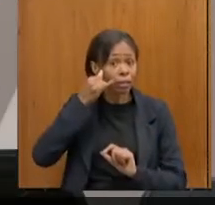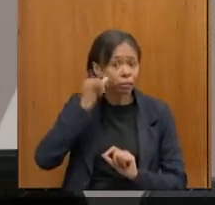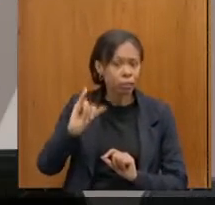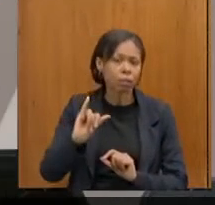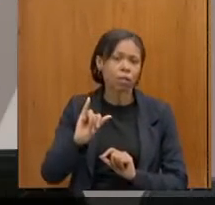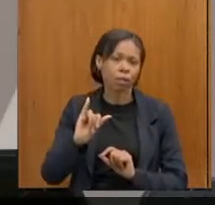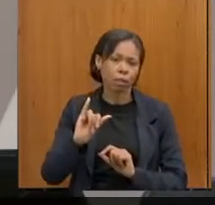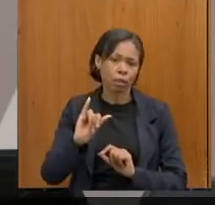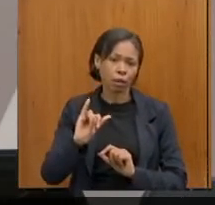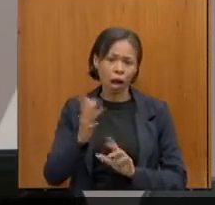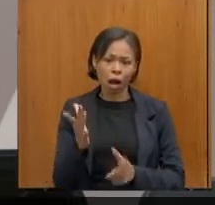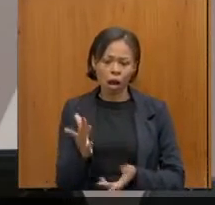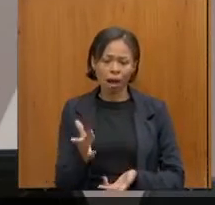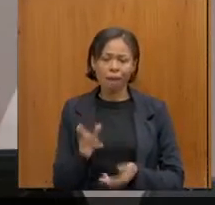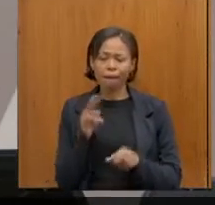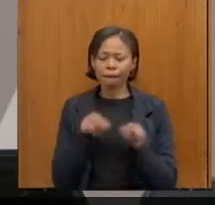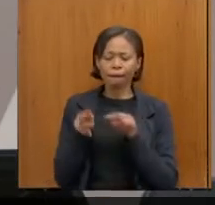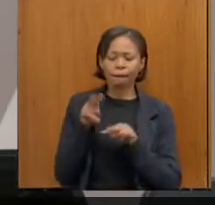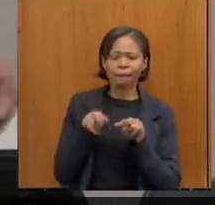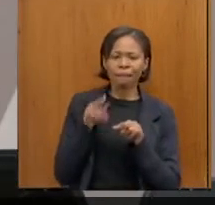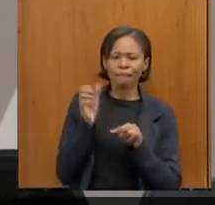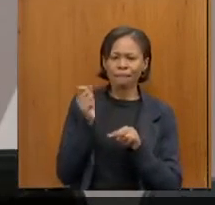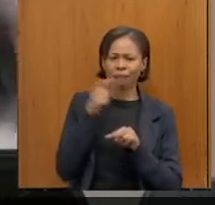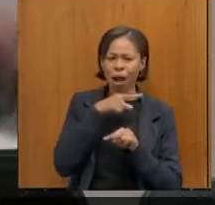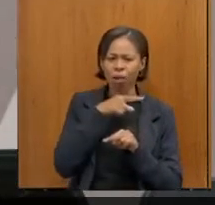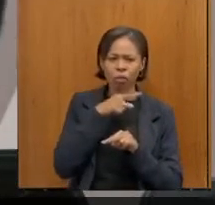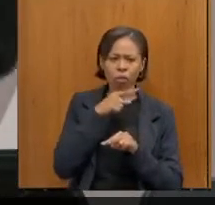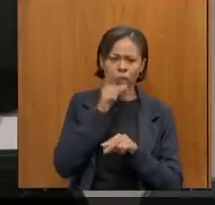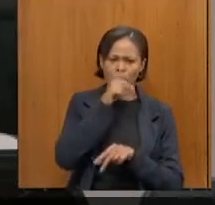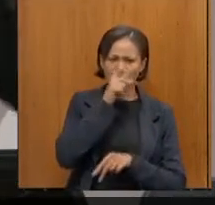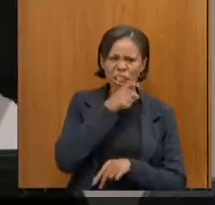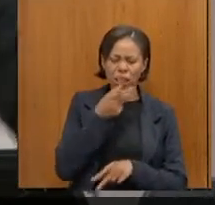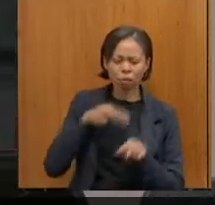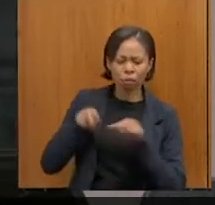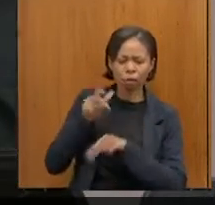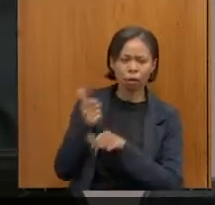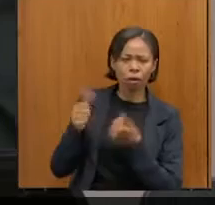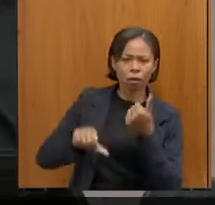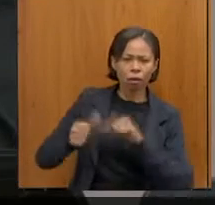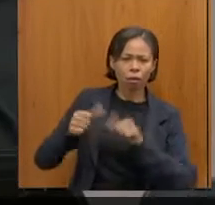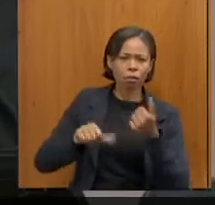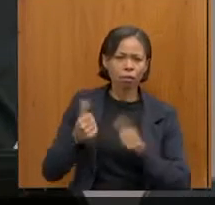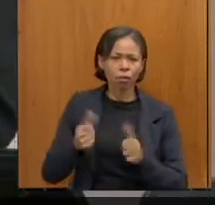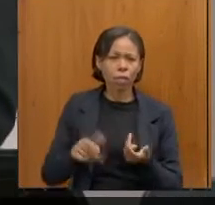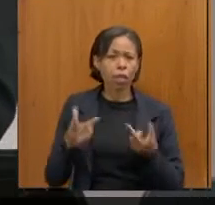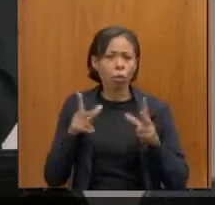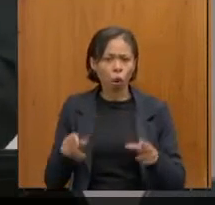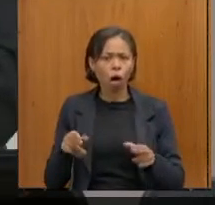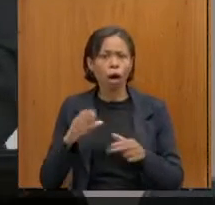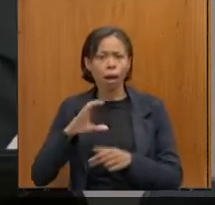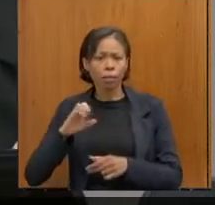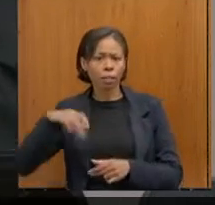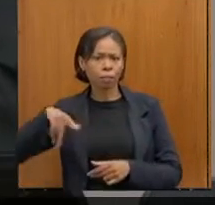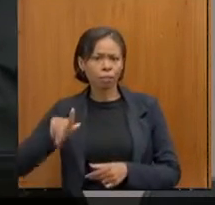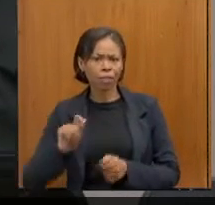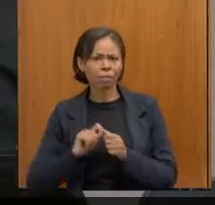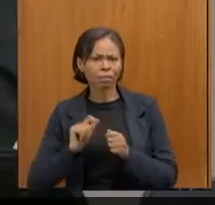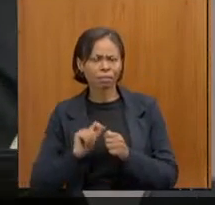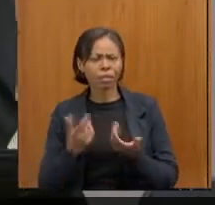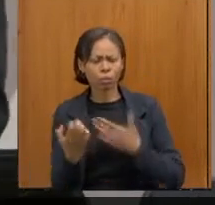também uma falsa fiscalização em Trollei a concorrência receber que fazer com as grandes empresas da iniciativa